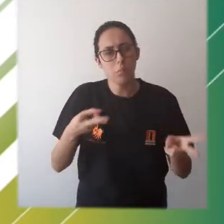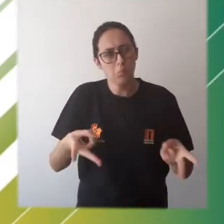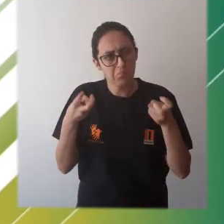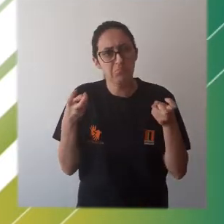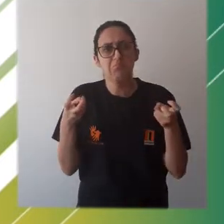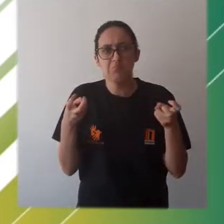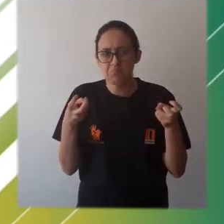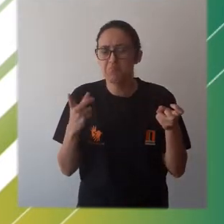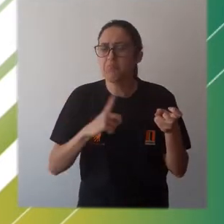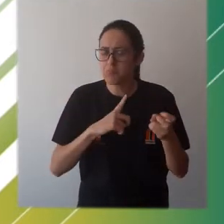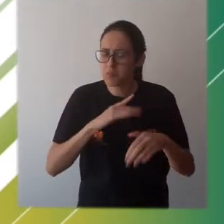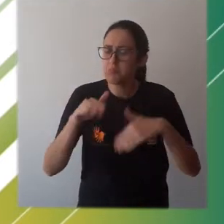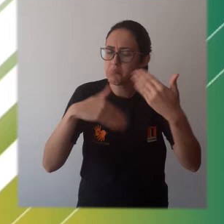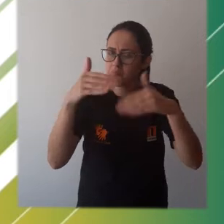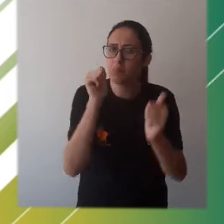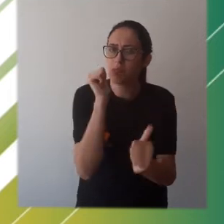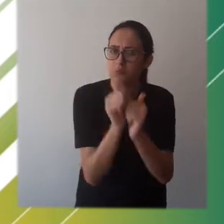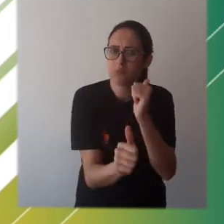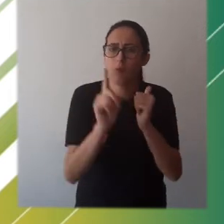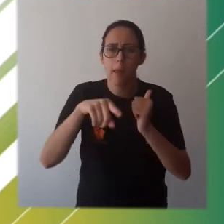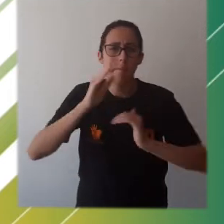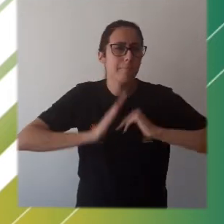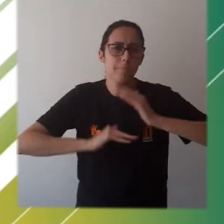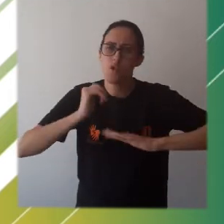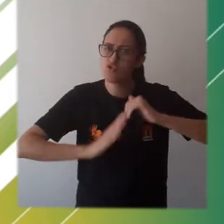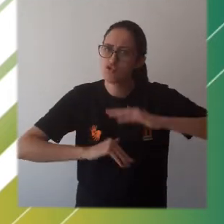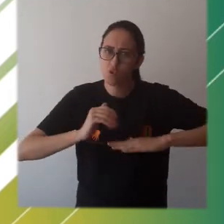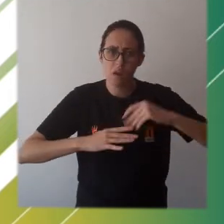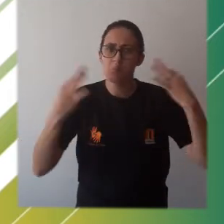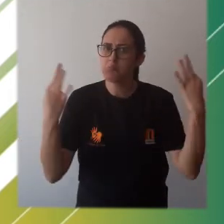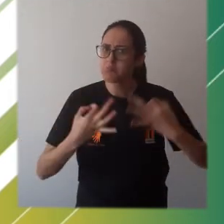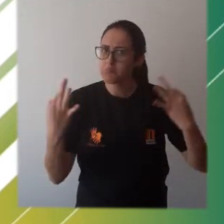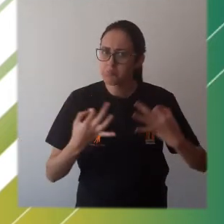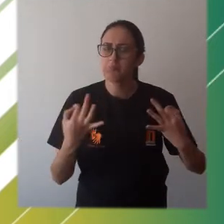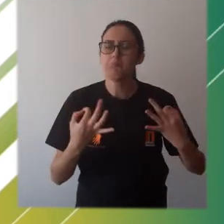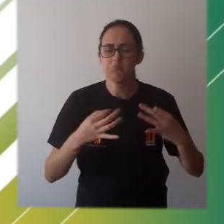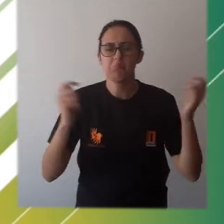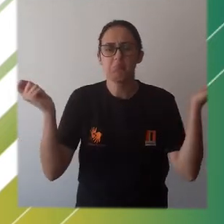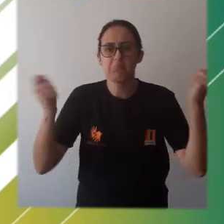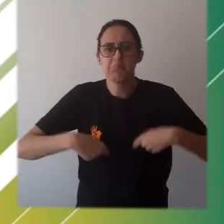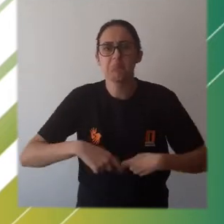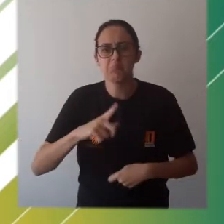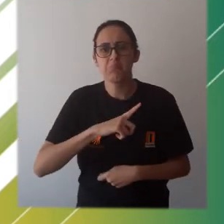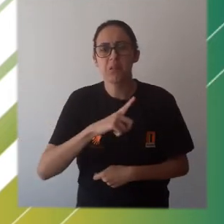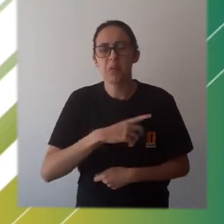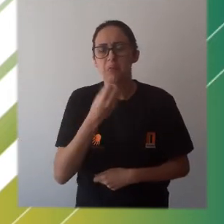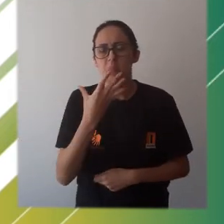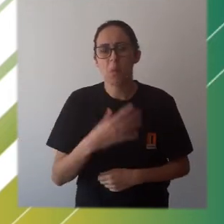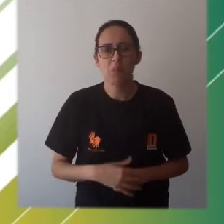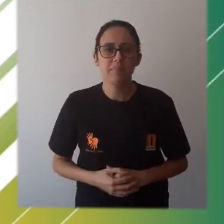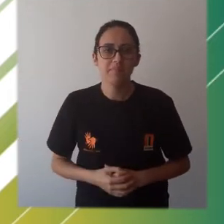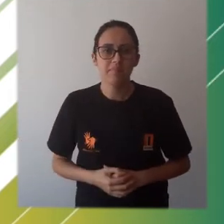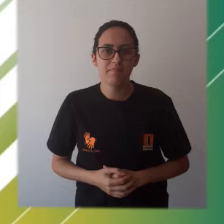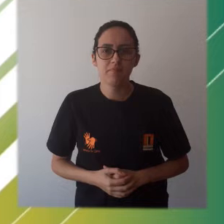a gente vê cada vez mais o esporte sendo tratado com profissionalismo e com a competência